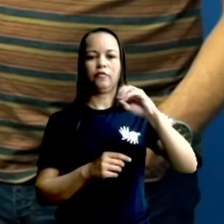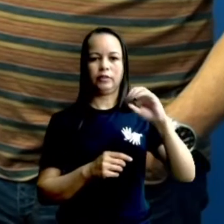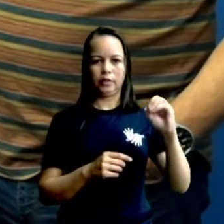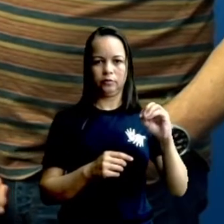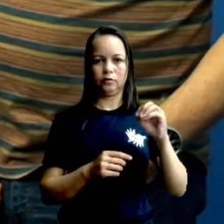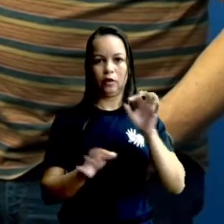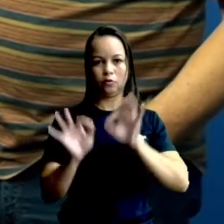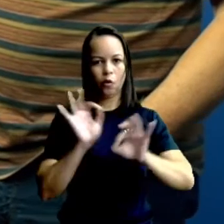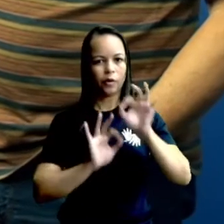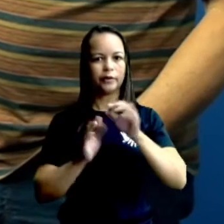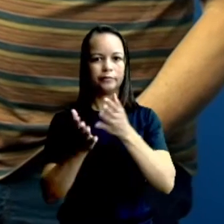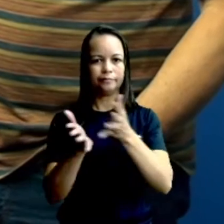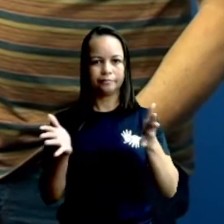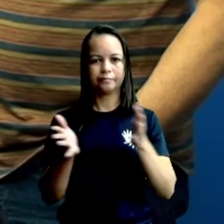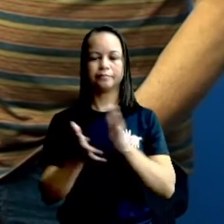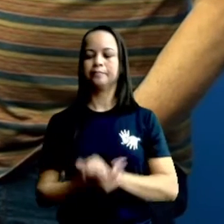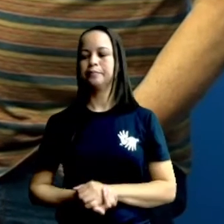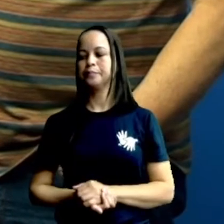façam aí direitinho, tá bom?